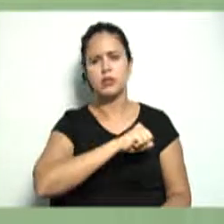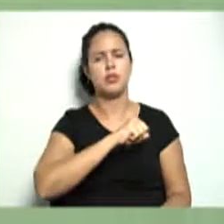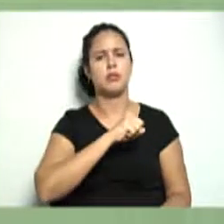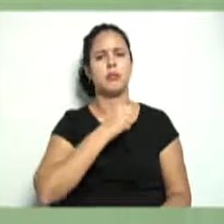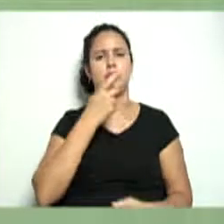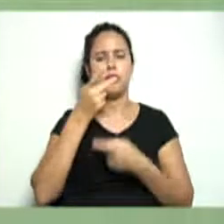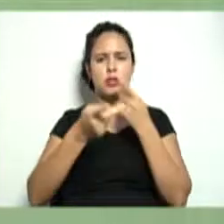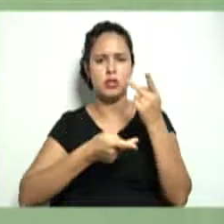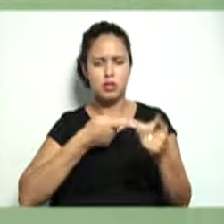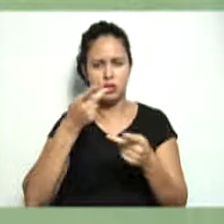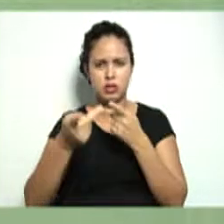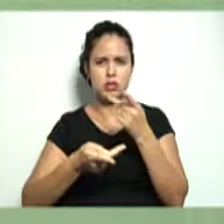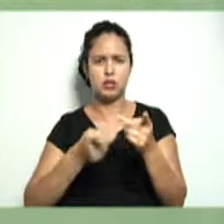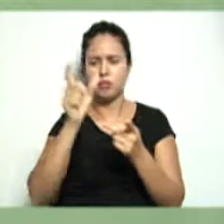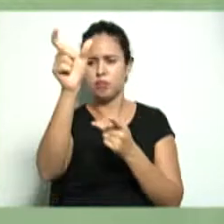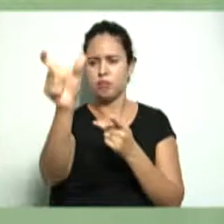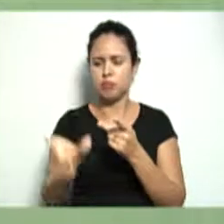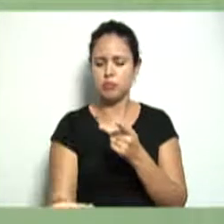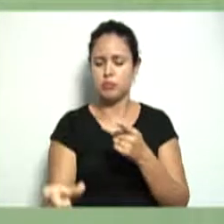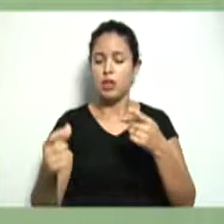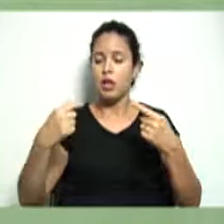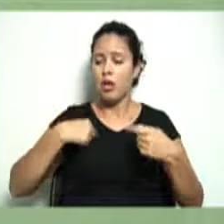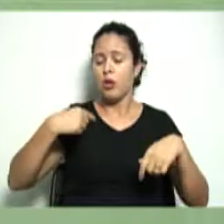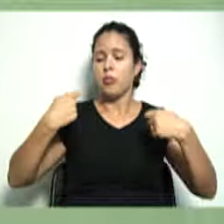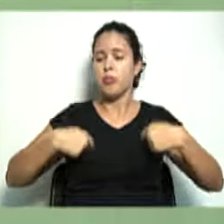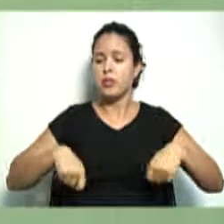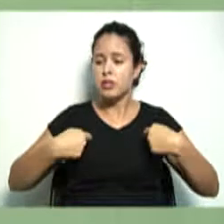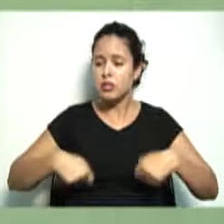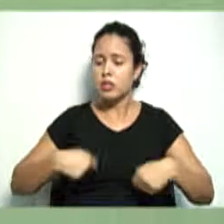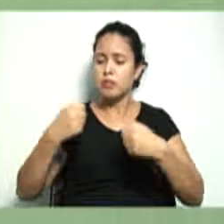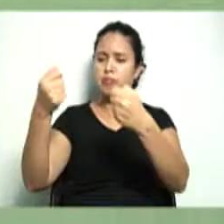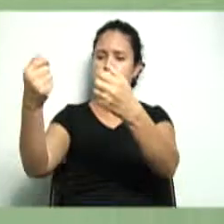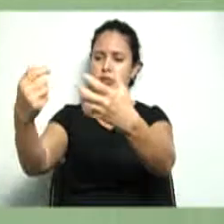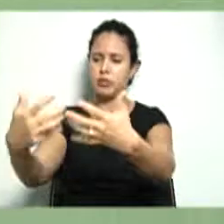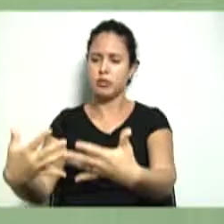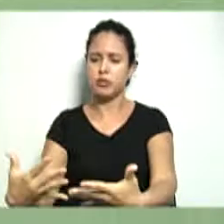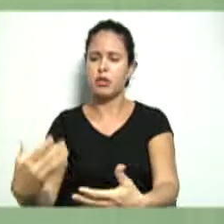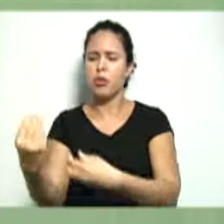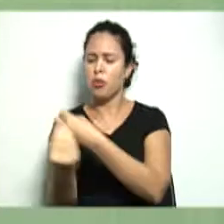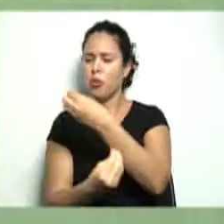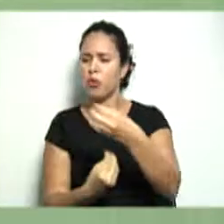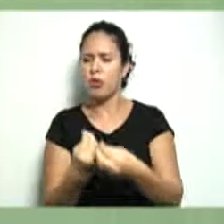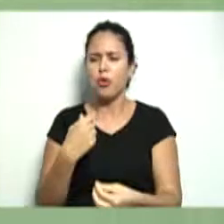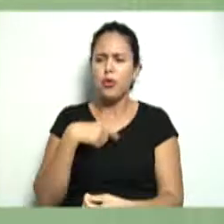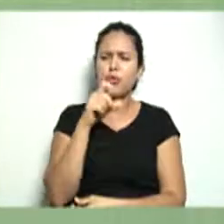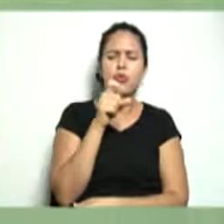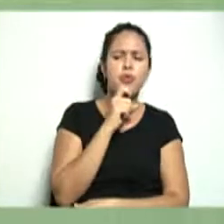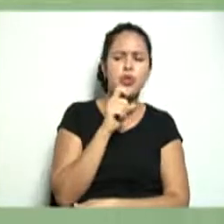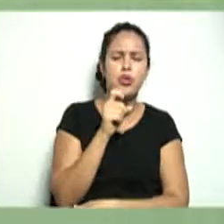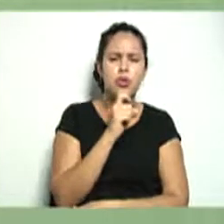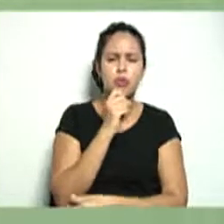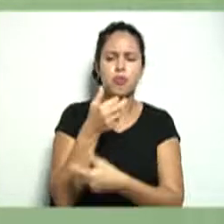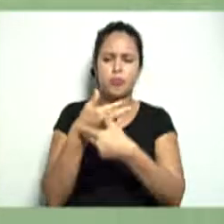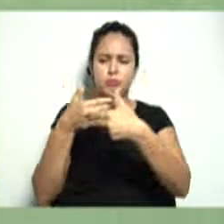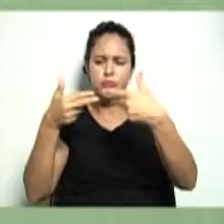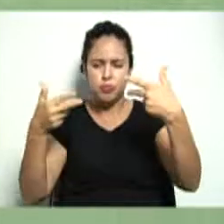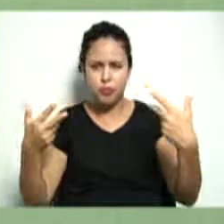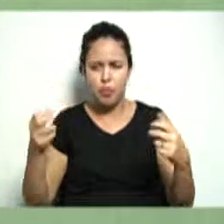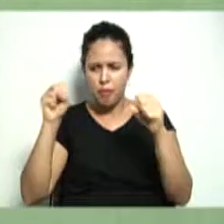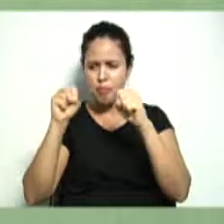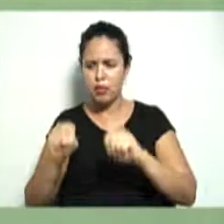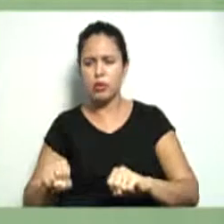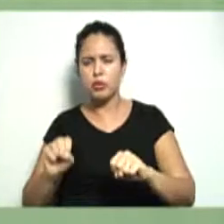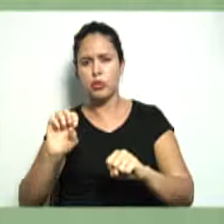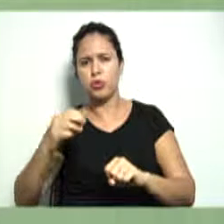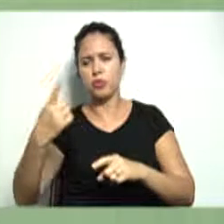dizer ao outro sobre as nossas necessidades, sobre como não passar frio e sobre aquilo que podemos ou não